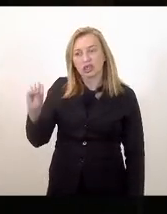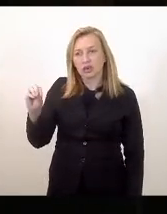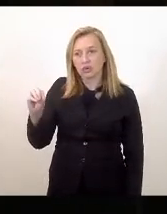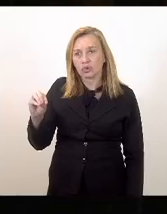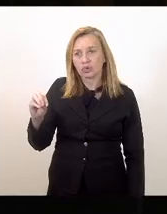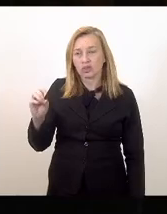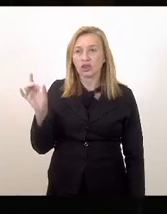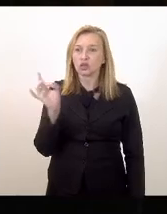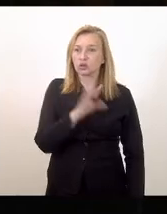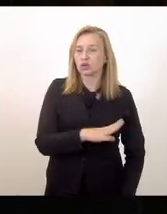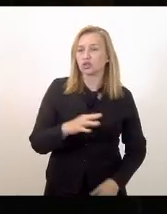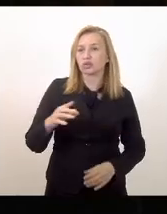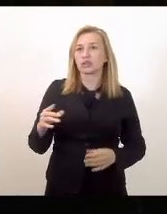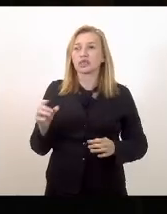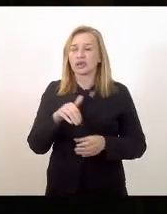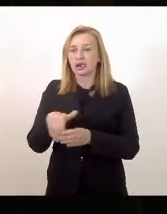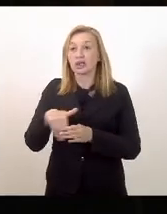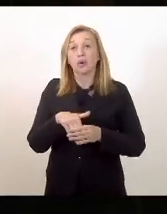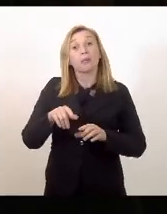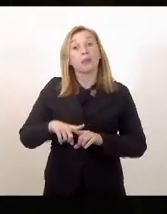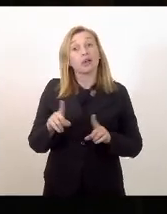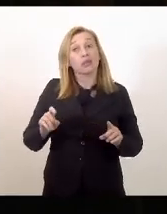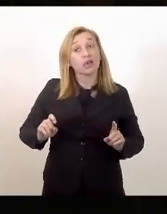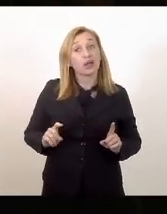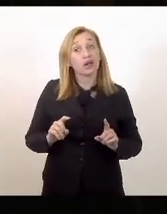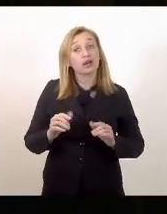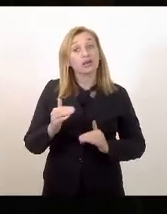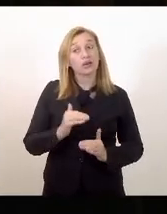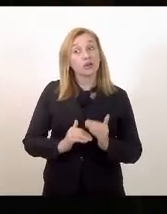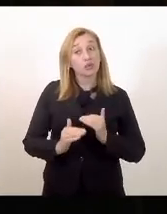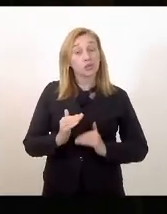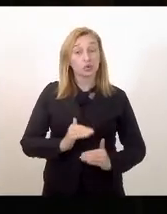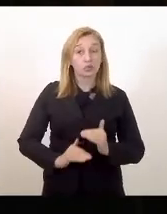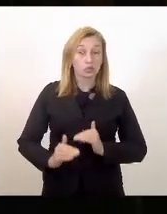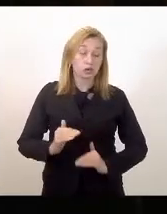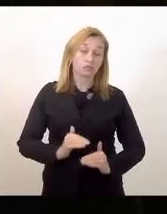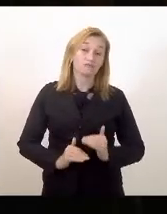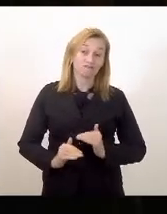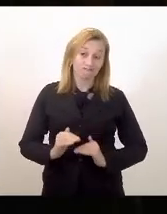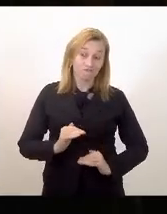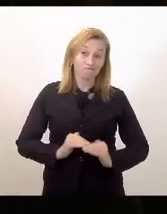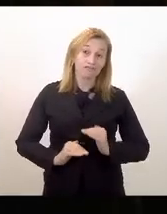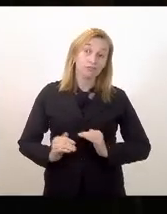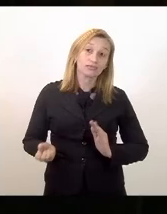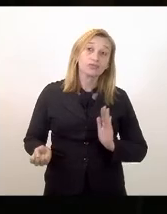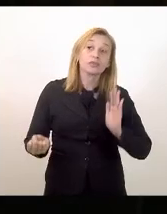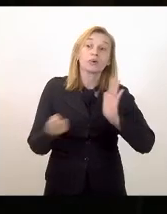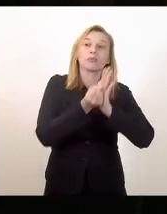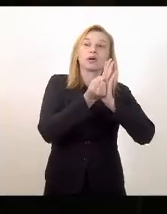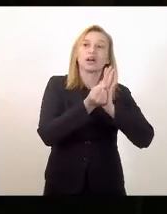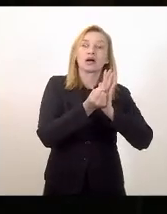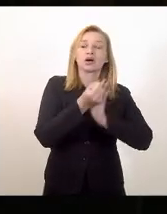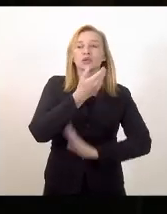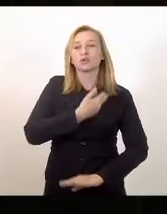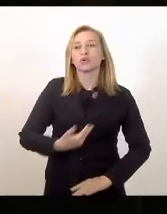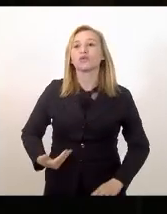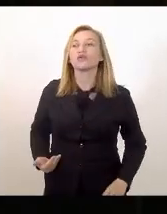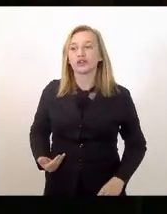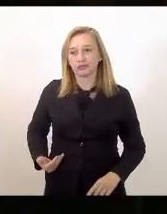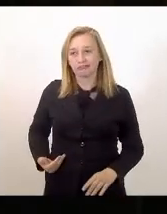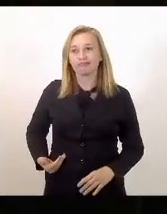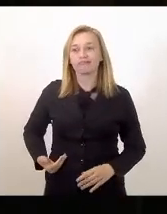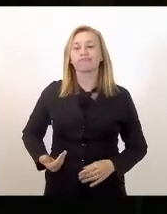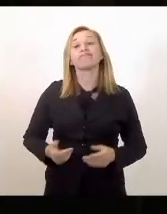últimas eleições, mas é claro que retroceder tem a marca registrada desse governo e,